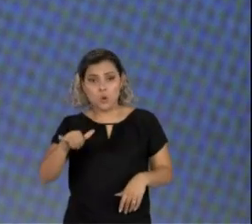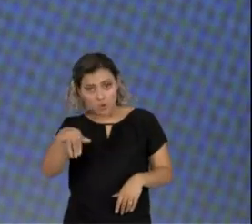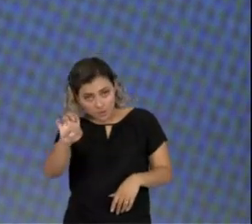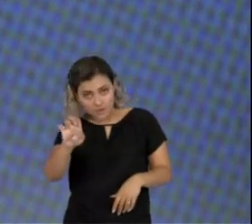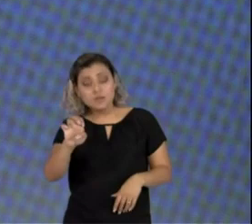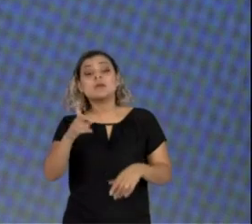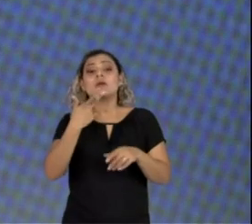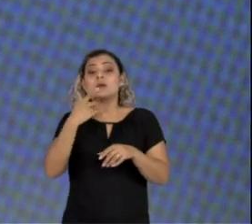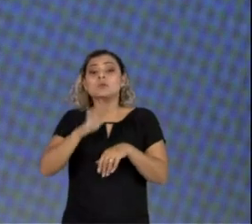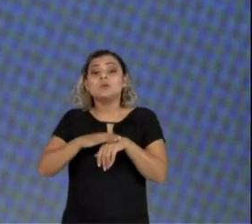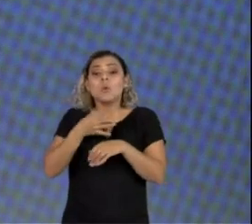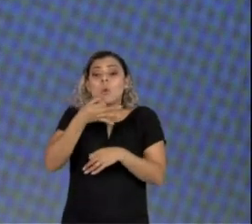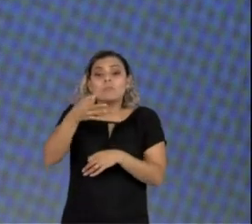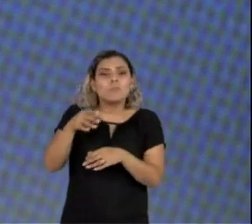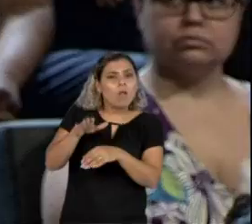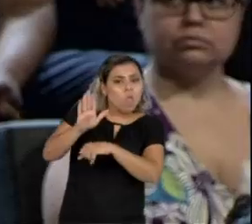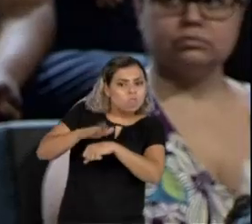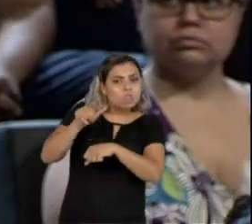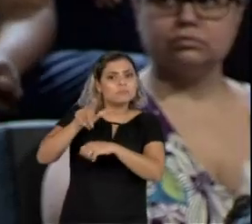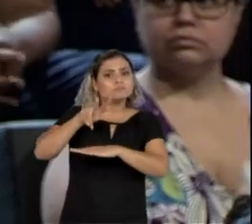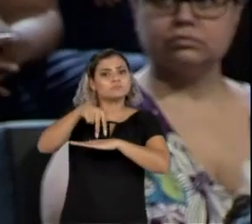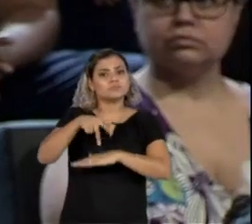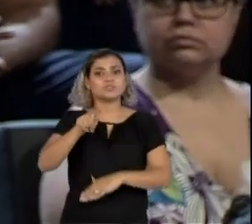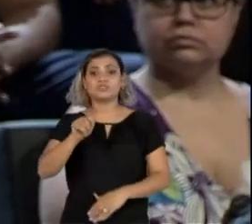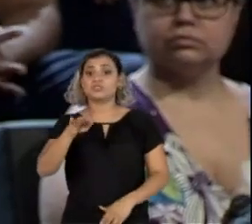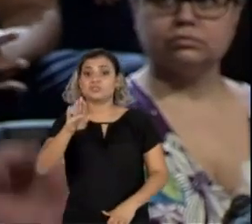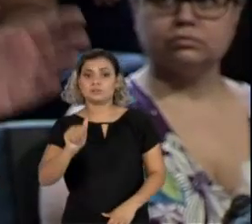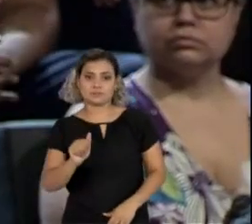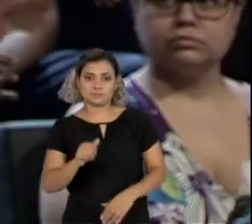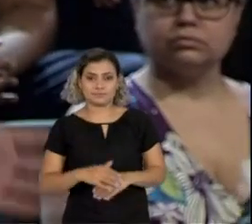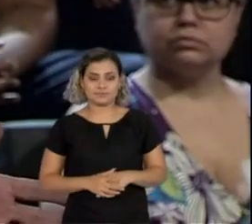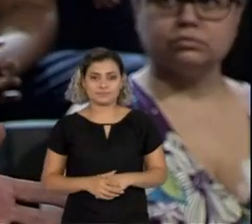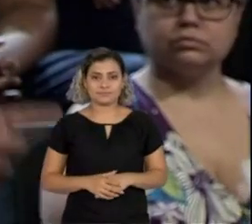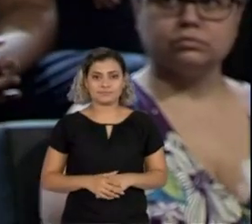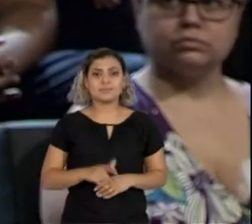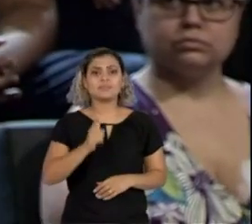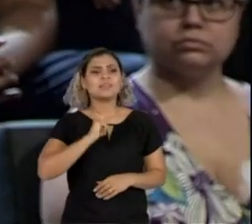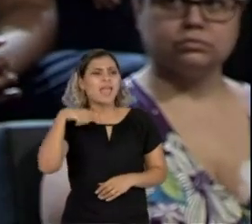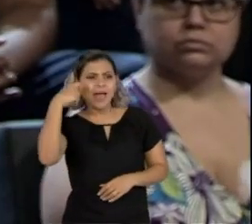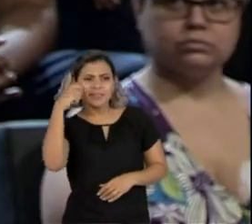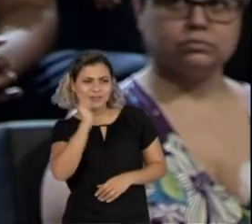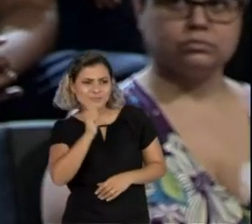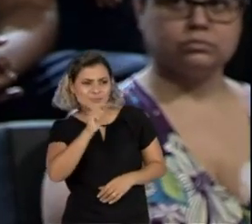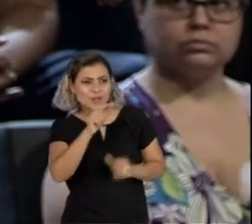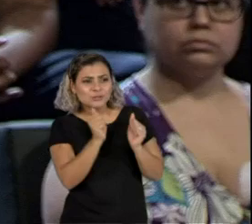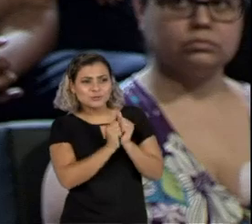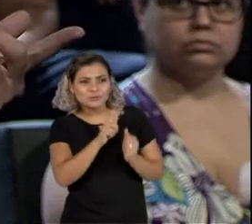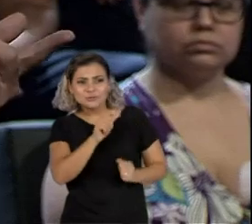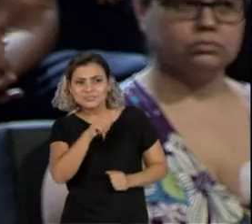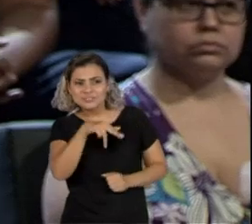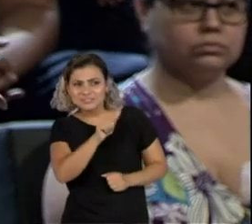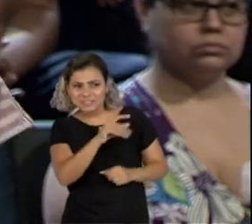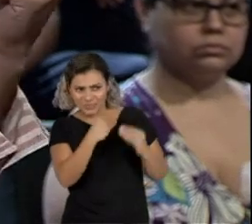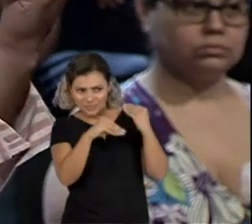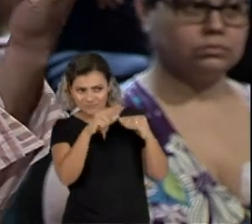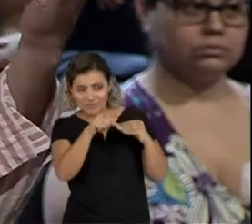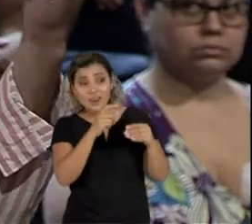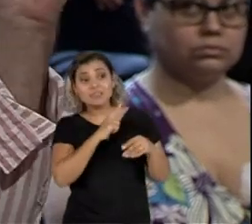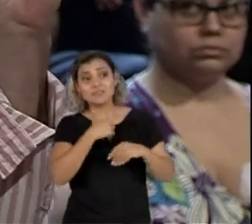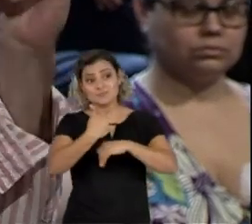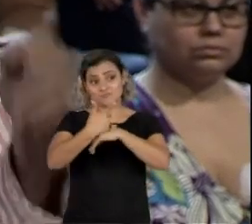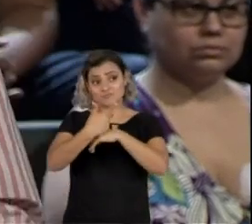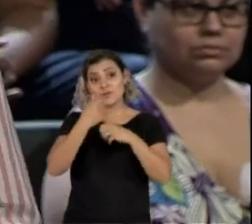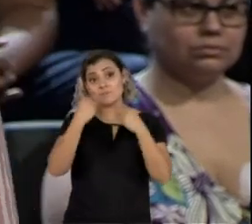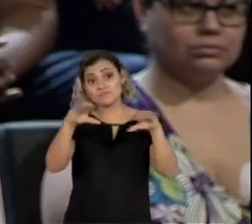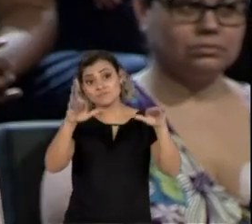eu protagonizasse a Gina. Uma atriz que contracenava com você nessa novela, Gina, mandou um depoimento pelo celular.